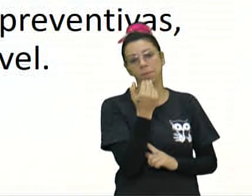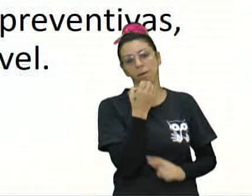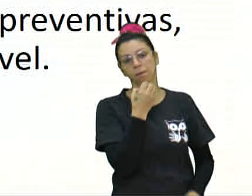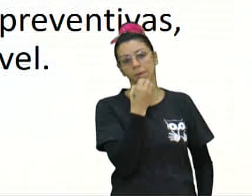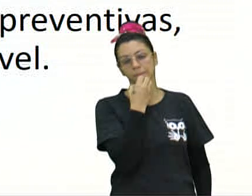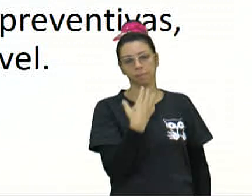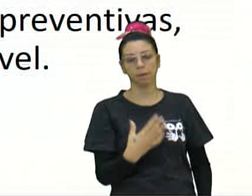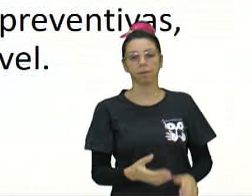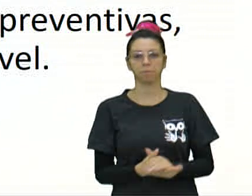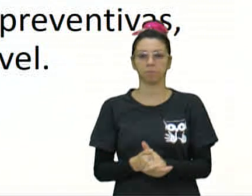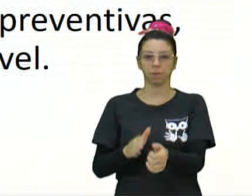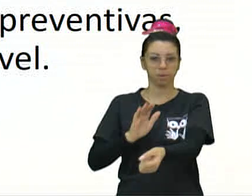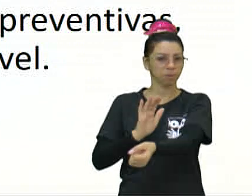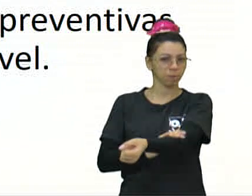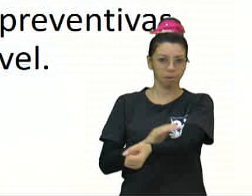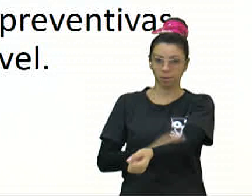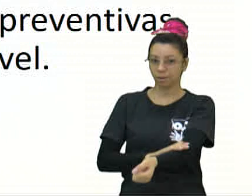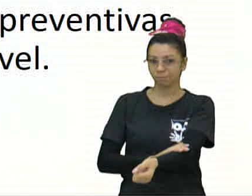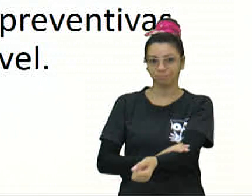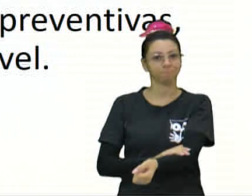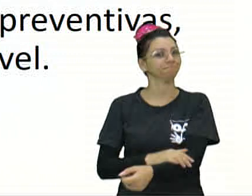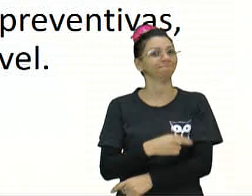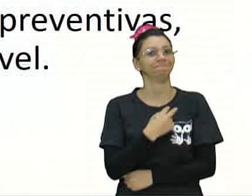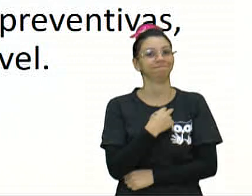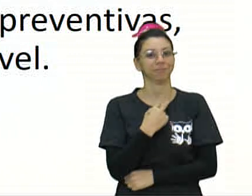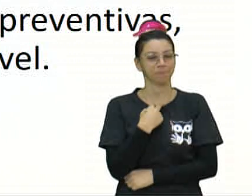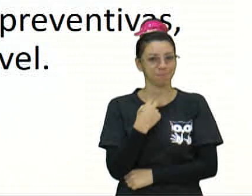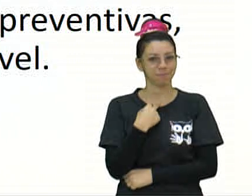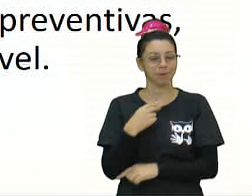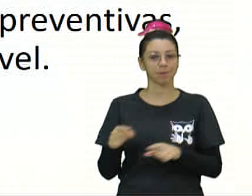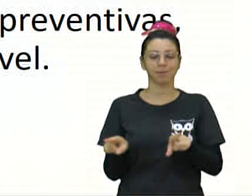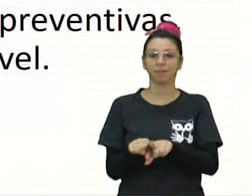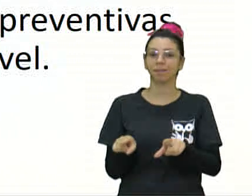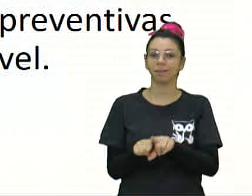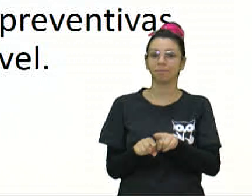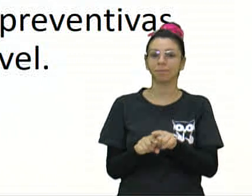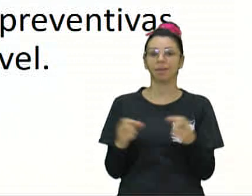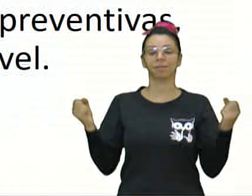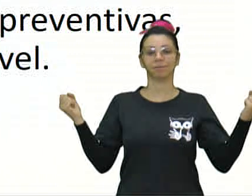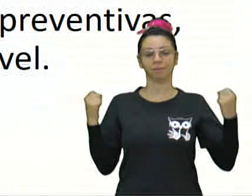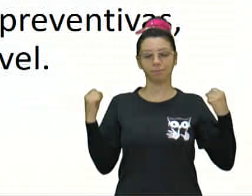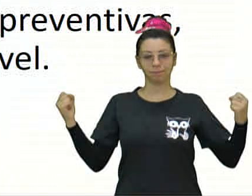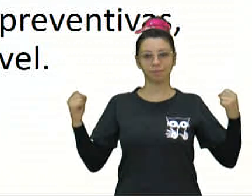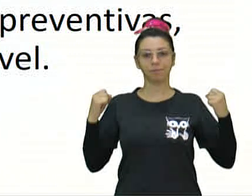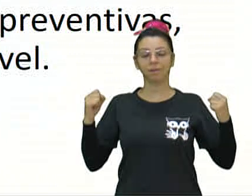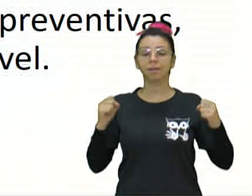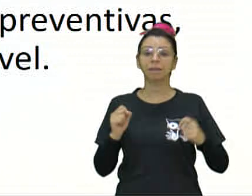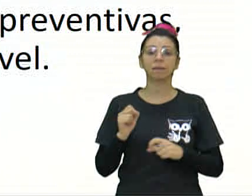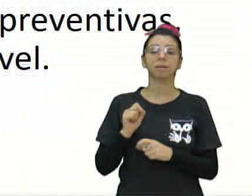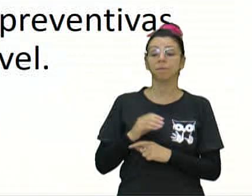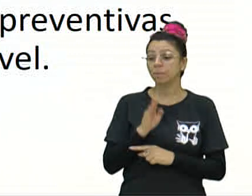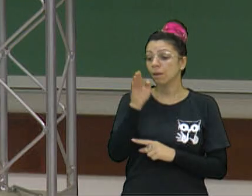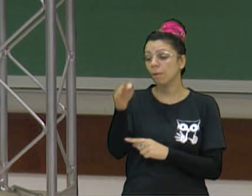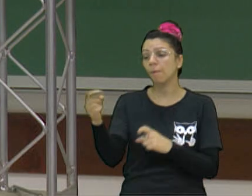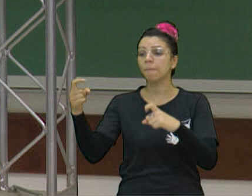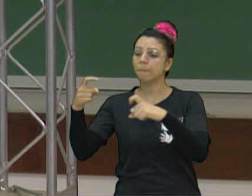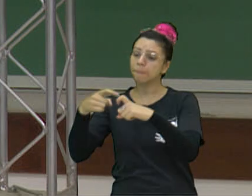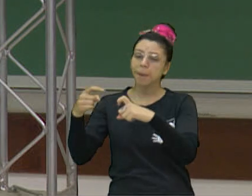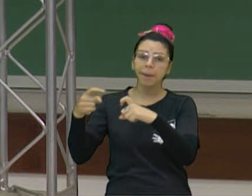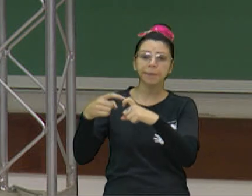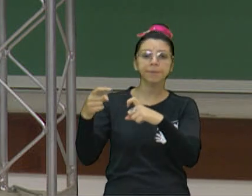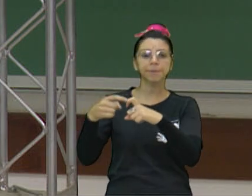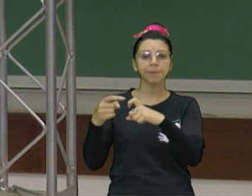não utilizar drogas, fazer atividades físicas, exames de rotina também, sempre está se prevenindo de